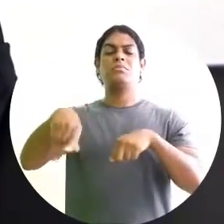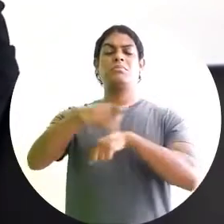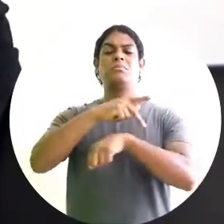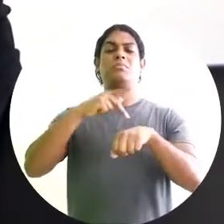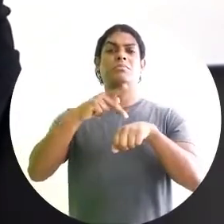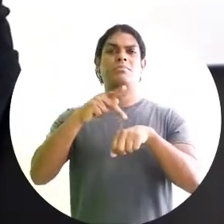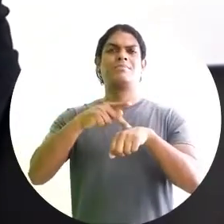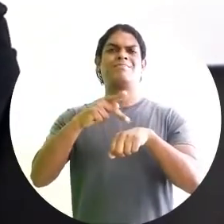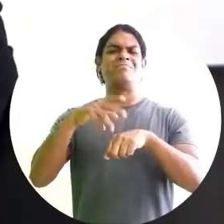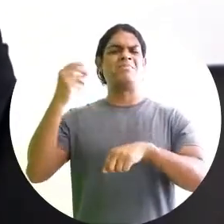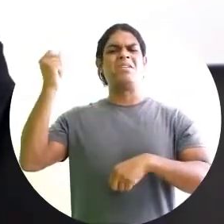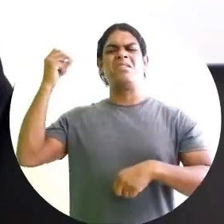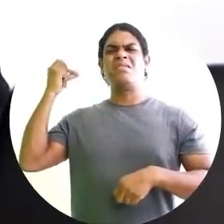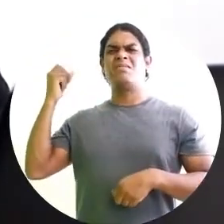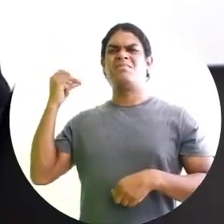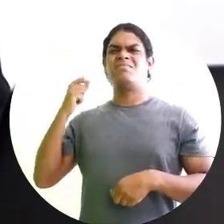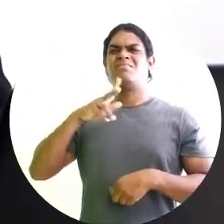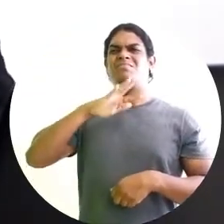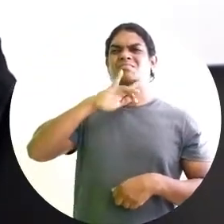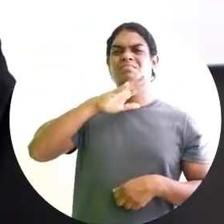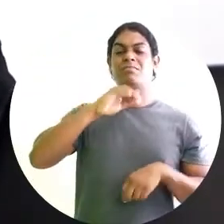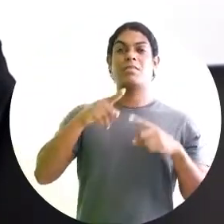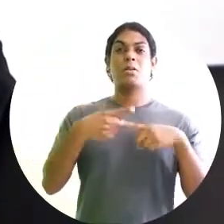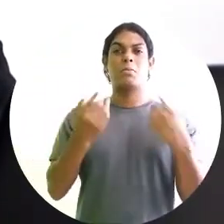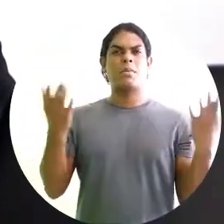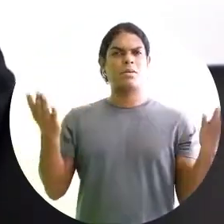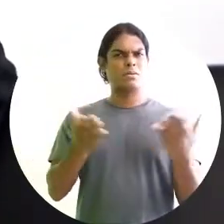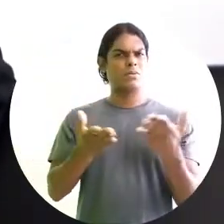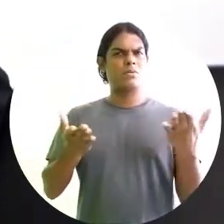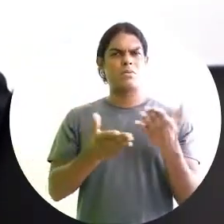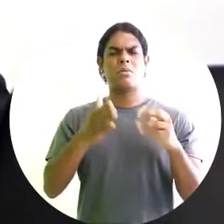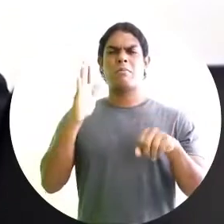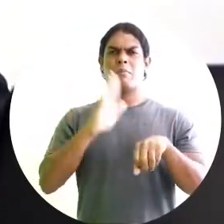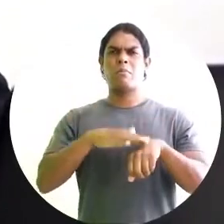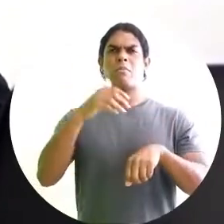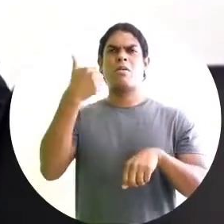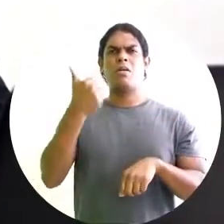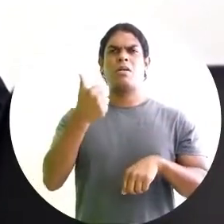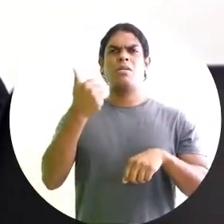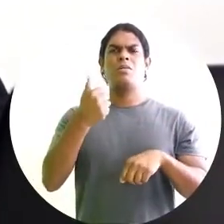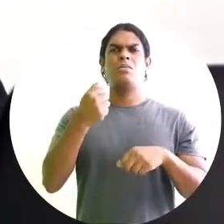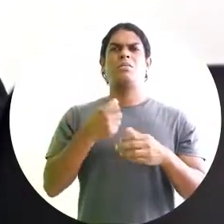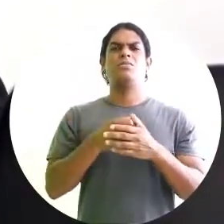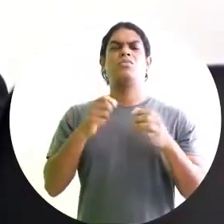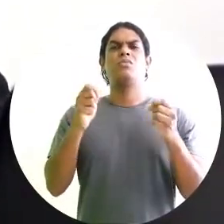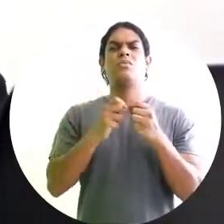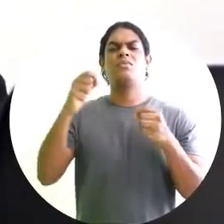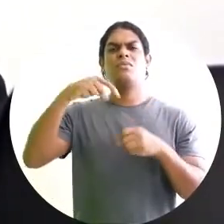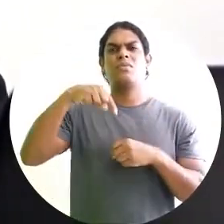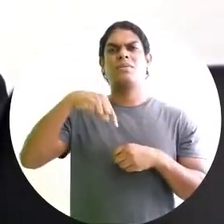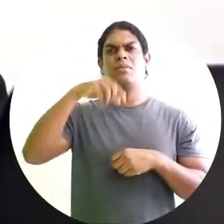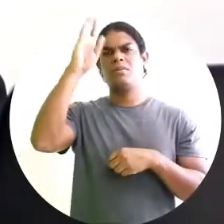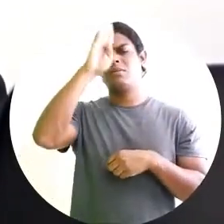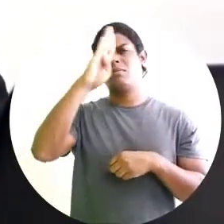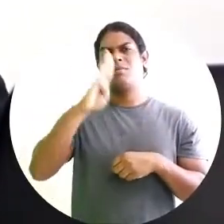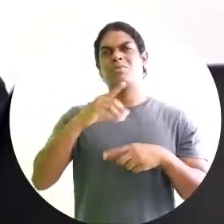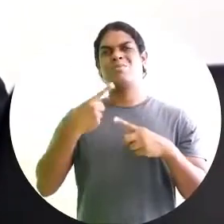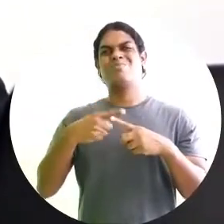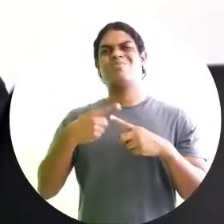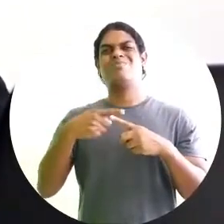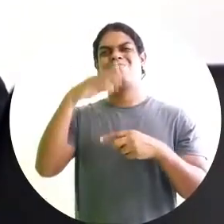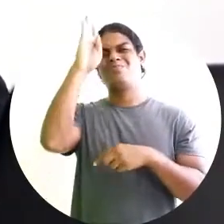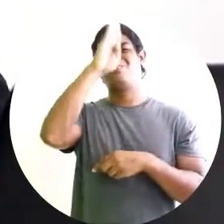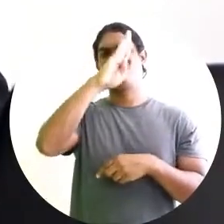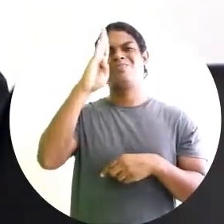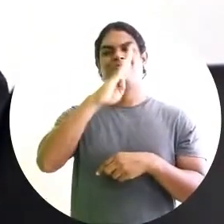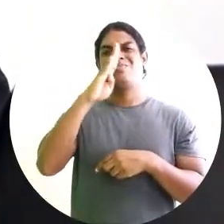péssima qualidade, mas hoje são de alta qualidade, com custo muito menor do que produzido no Brasil, porque o Brasil tem uma